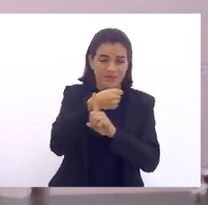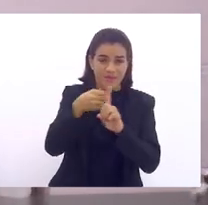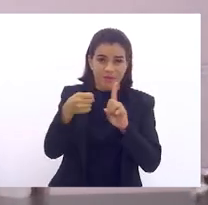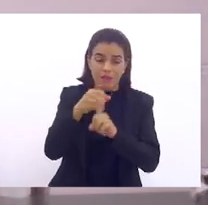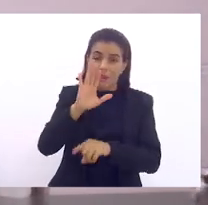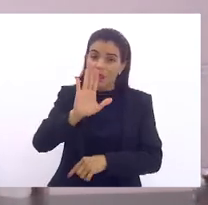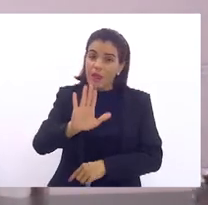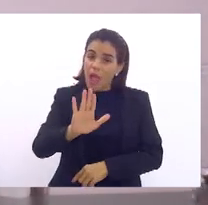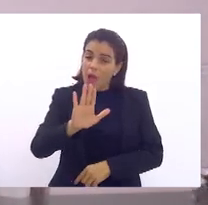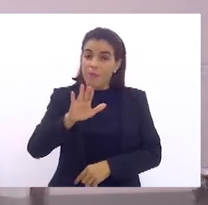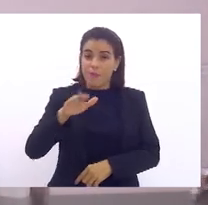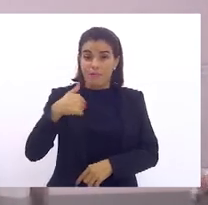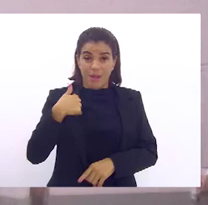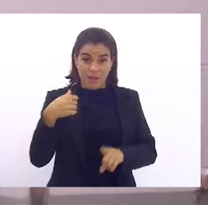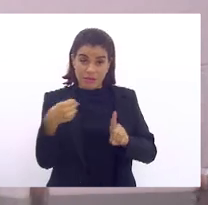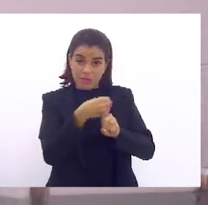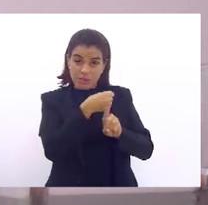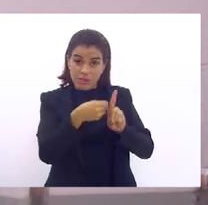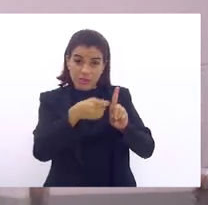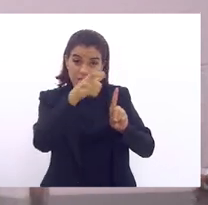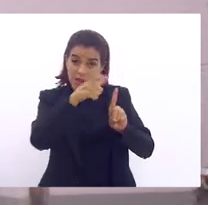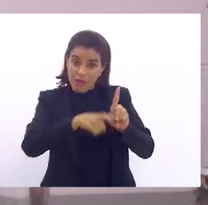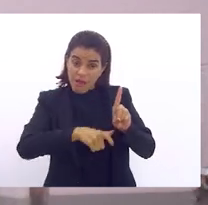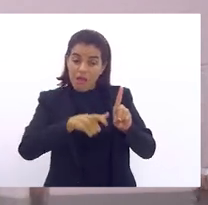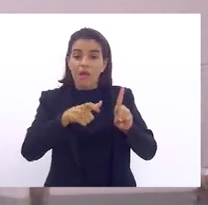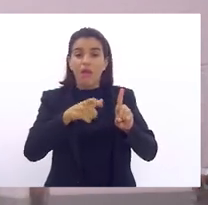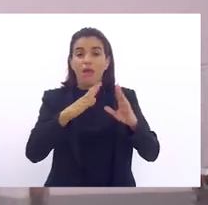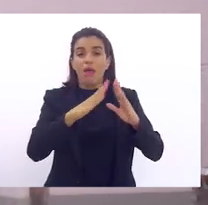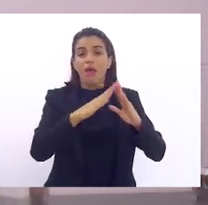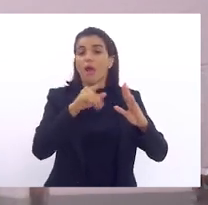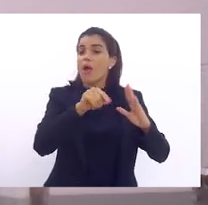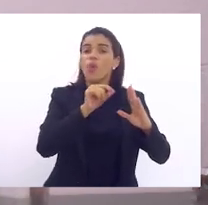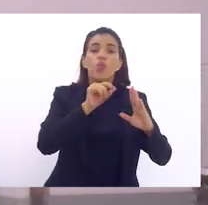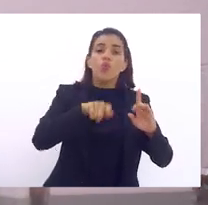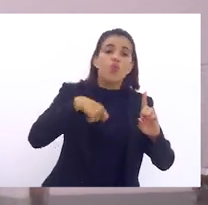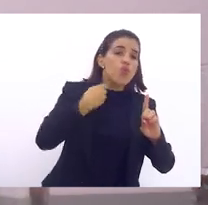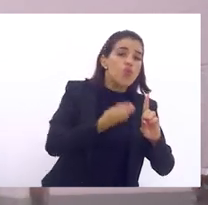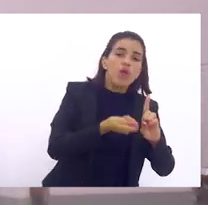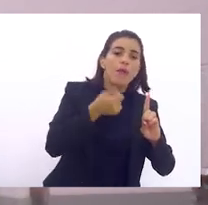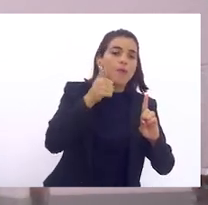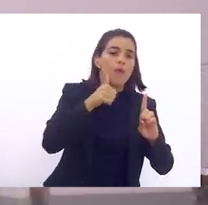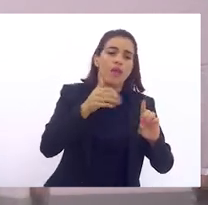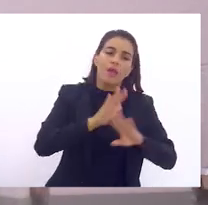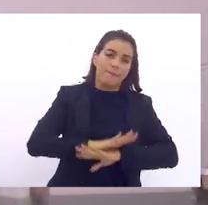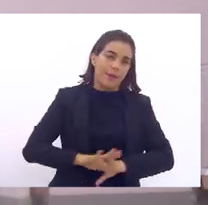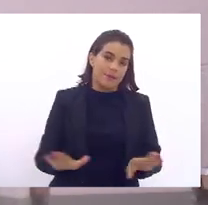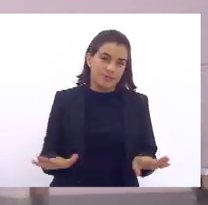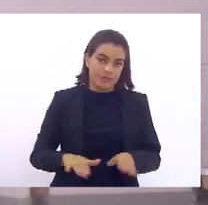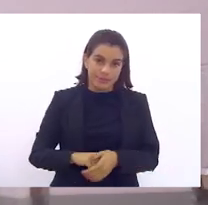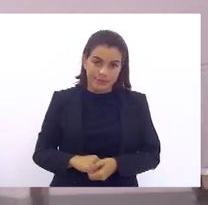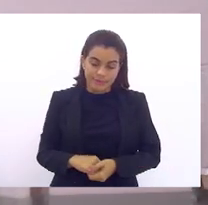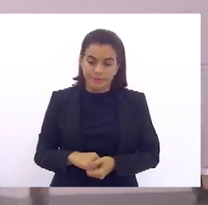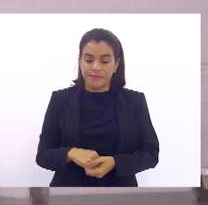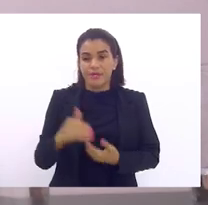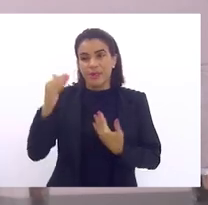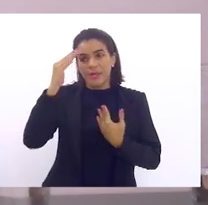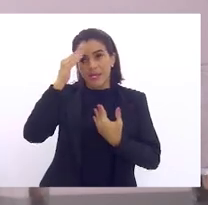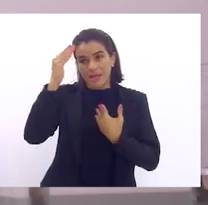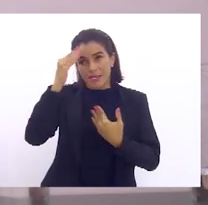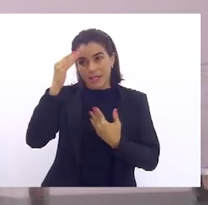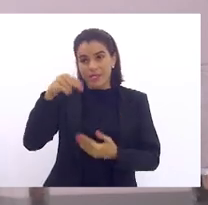para sofrer violência basta ser mulher então basta ser mulher então agradeço